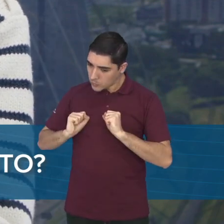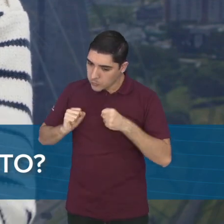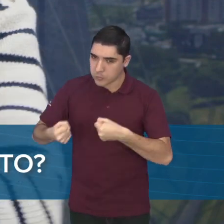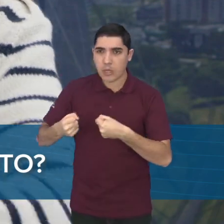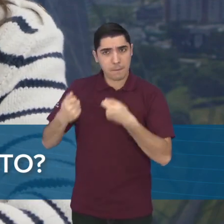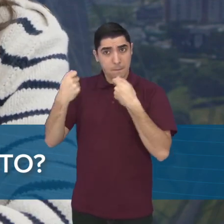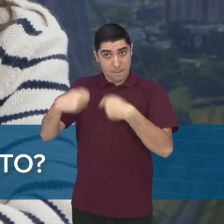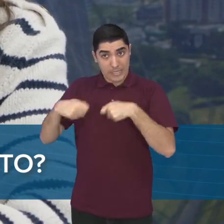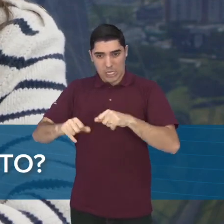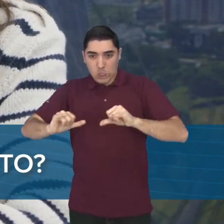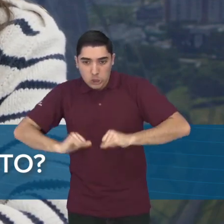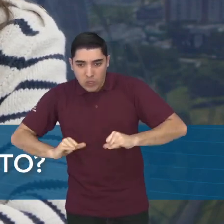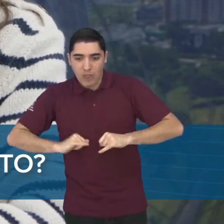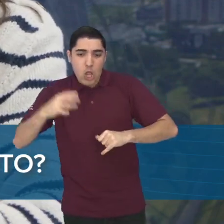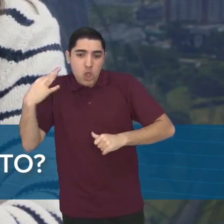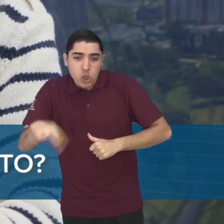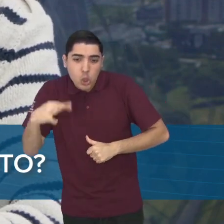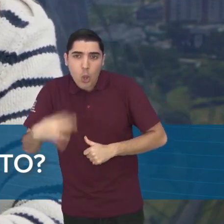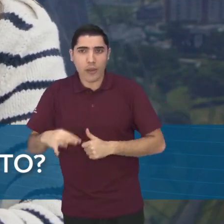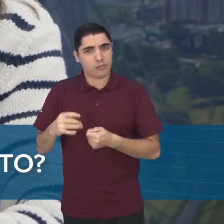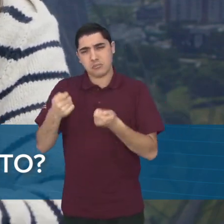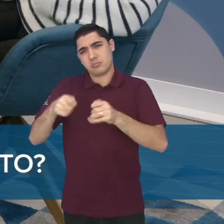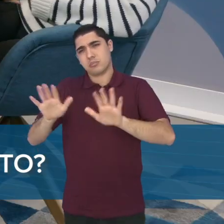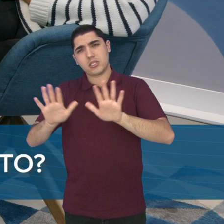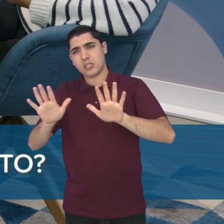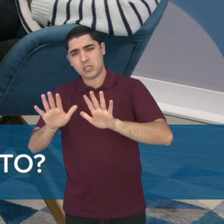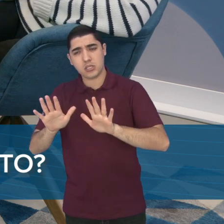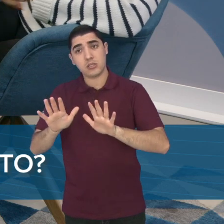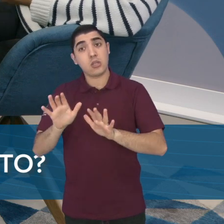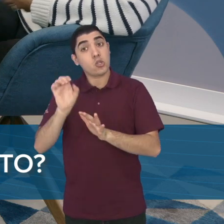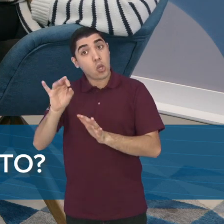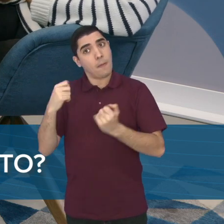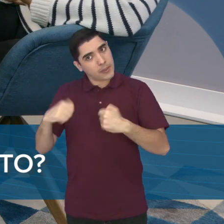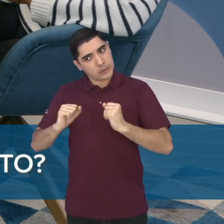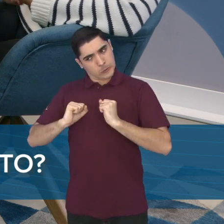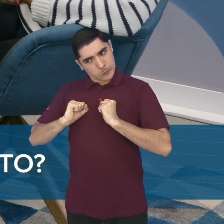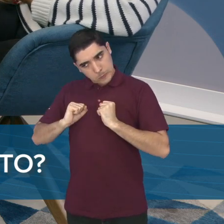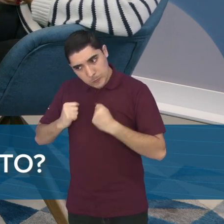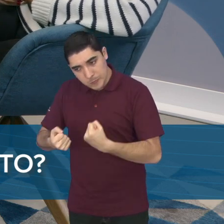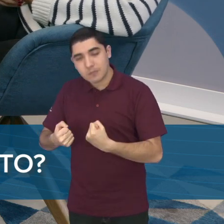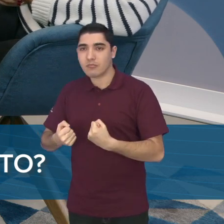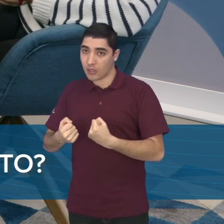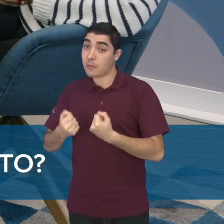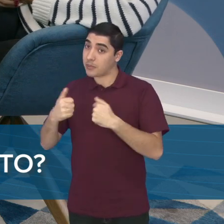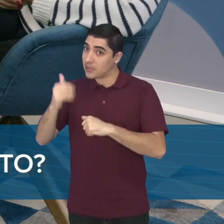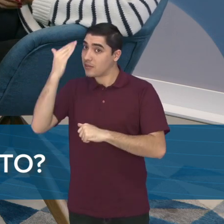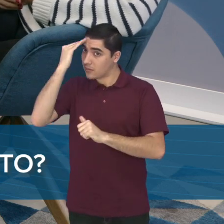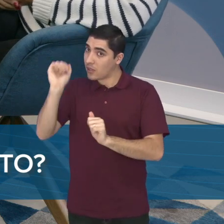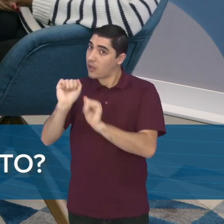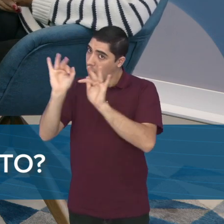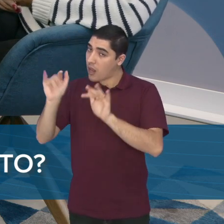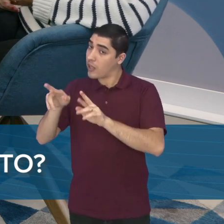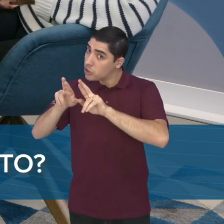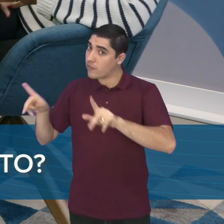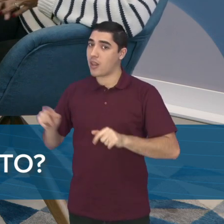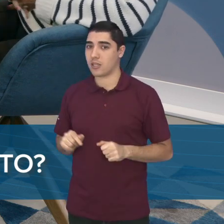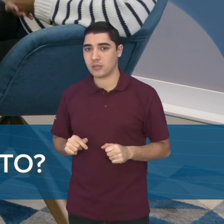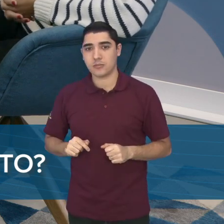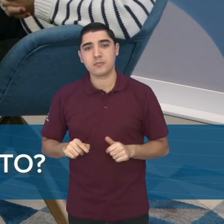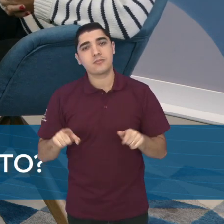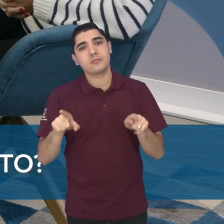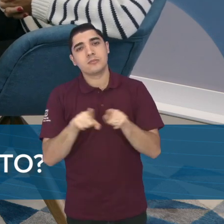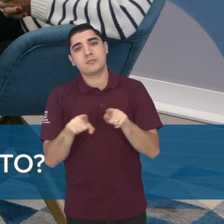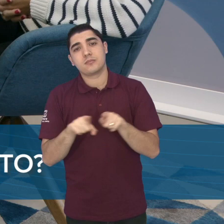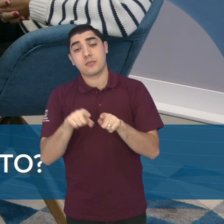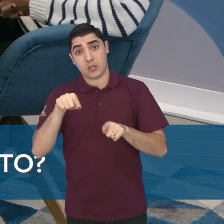dedicação, mas não necessariamente precisa ser sofrido, não precisa doer, não precisa machucar, né? Então isso eu acho que é importante, né? Diferenciar. E pensar que o